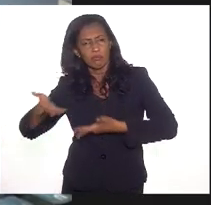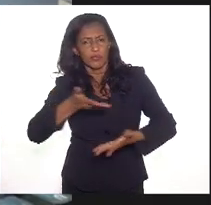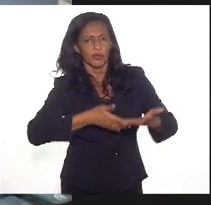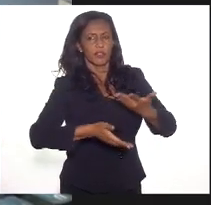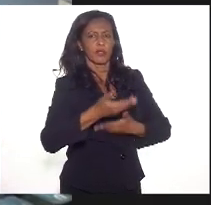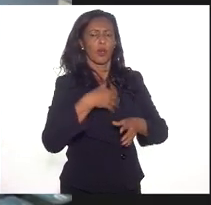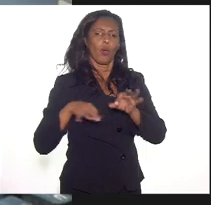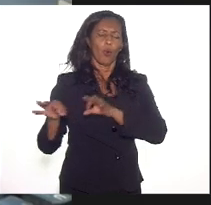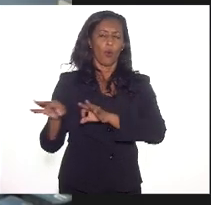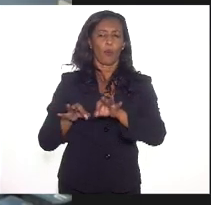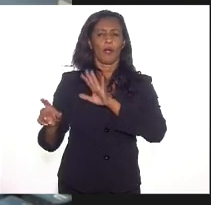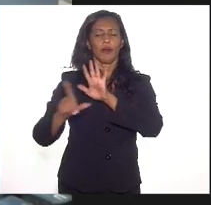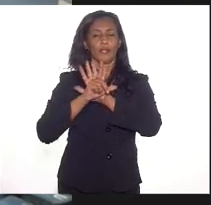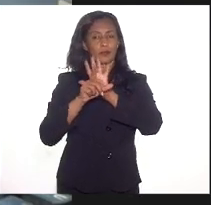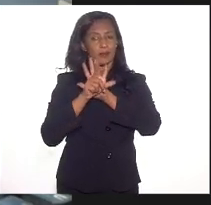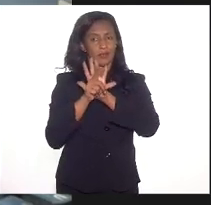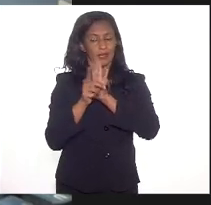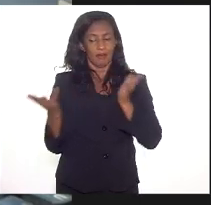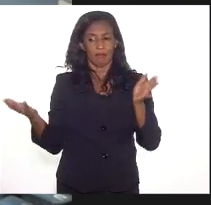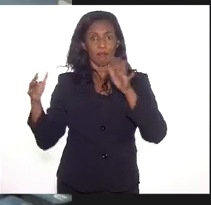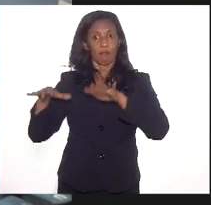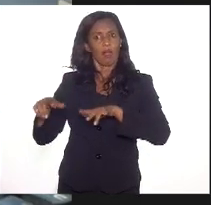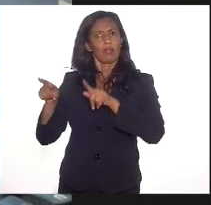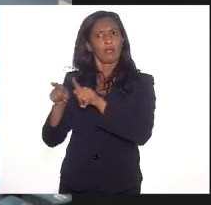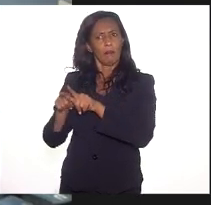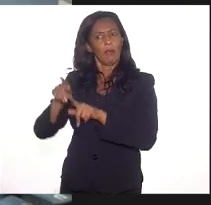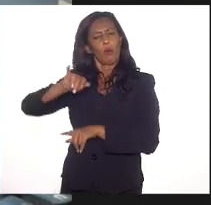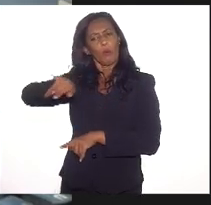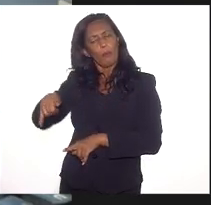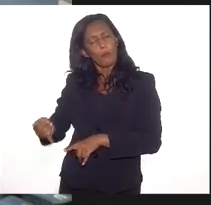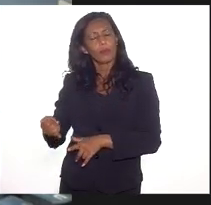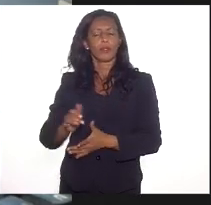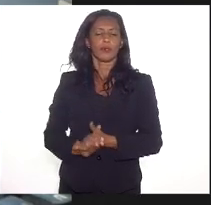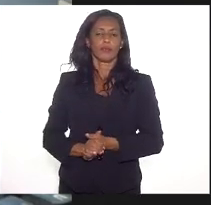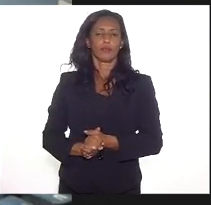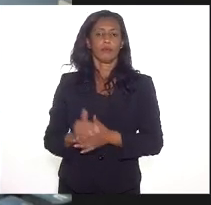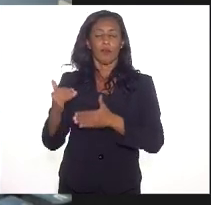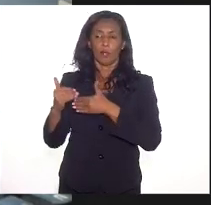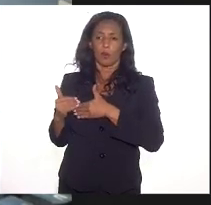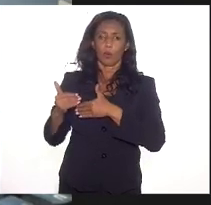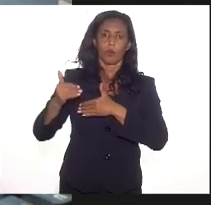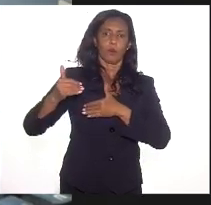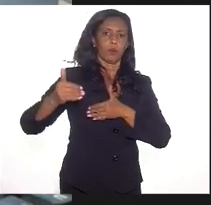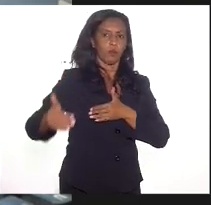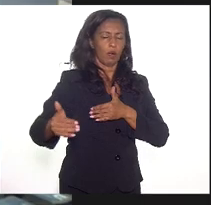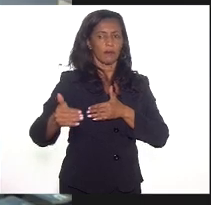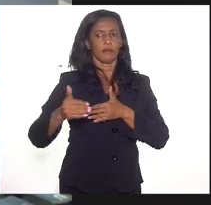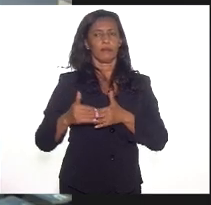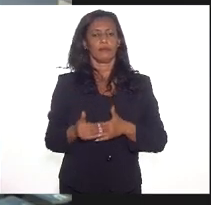esse projeto de lei, trazendo também a oportunidade de um avanço